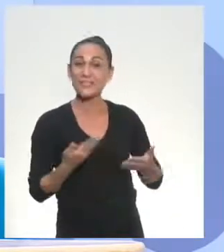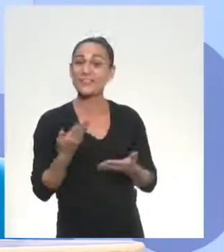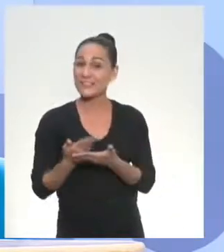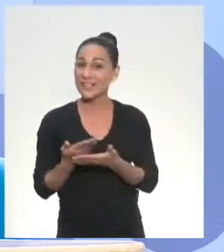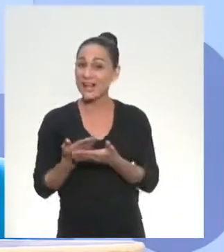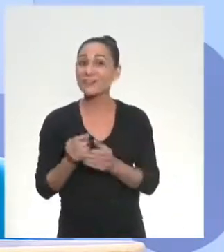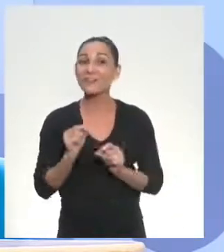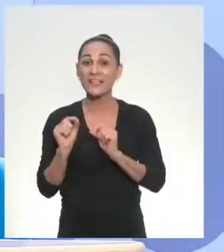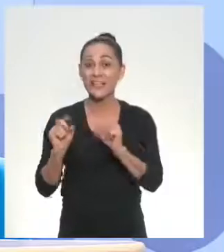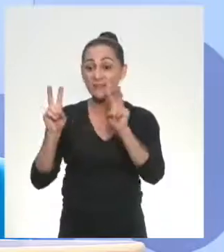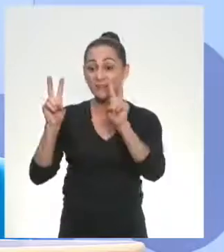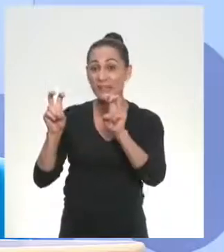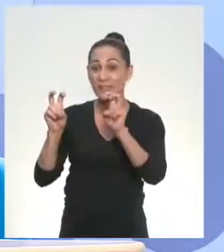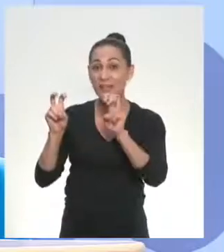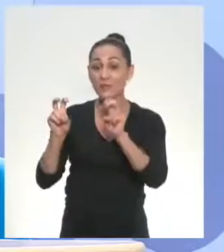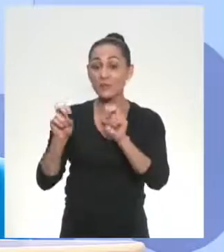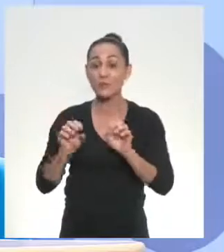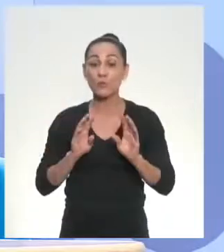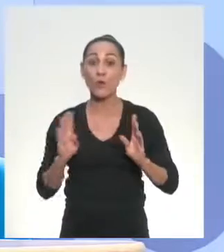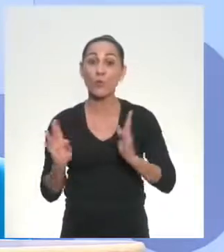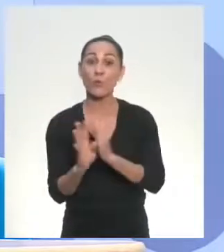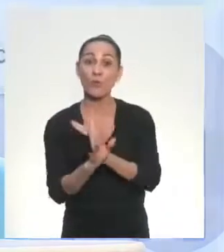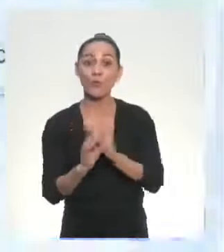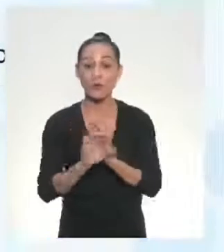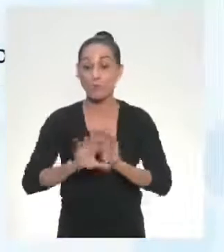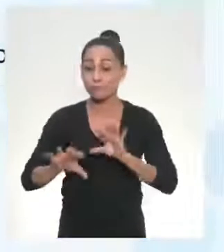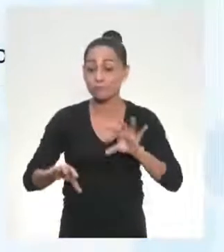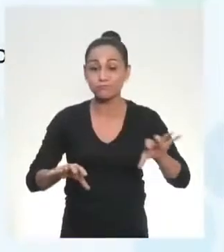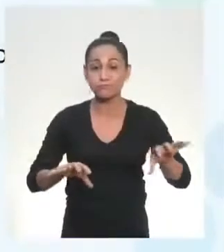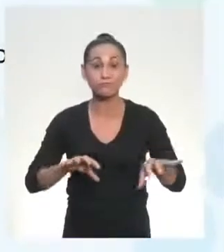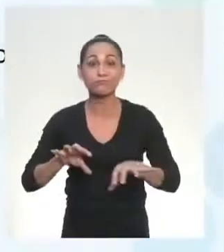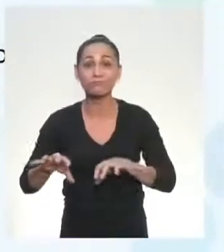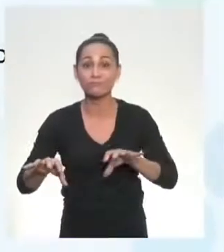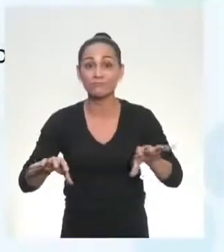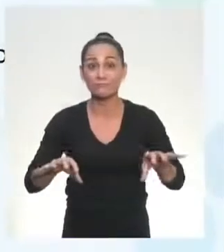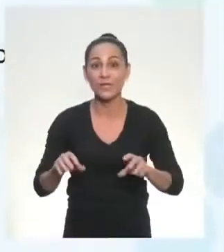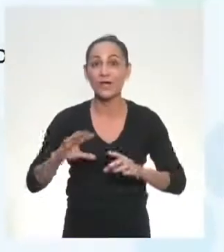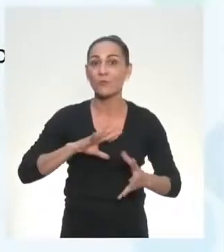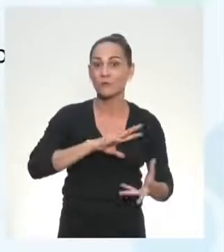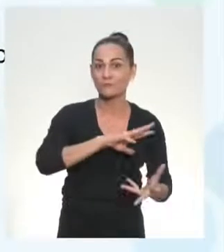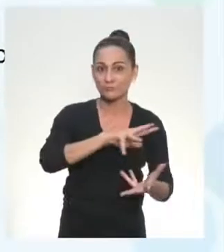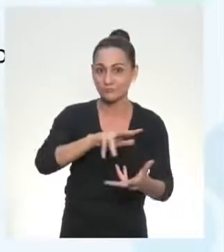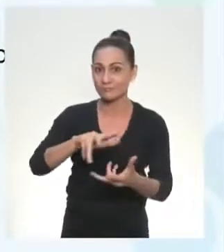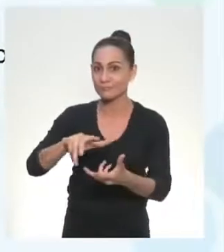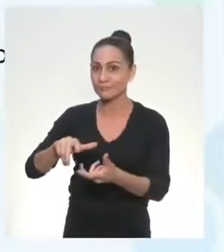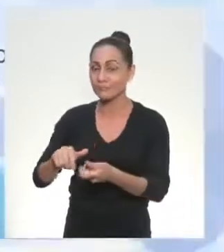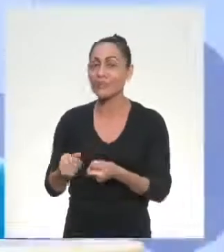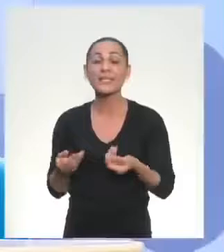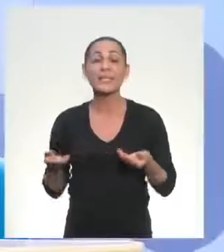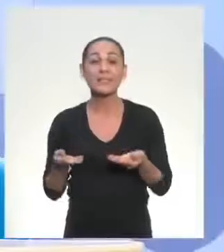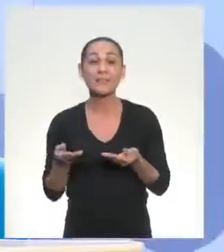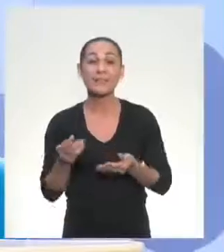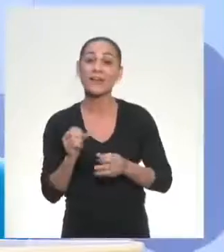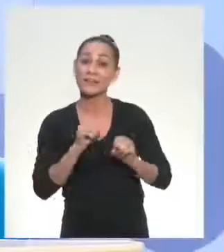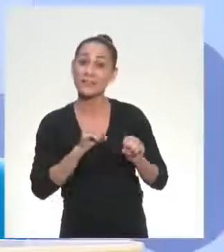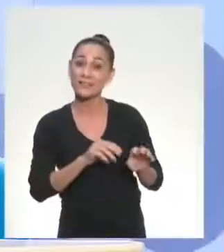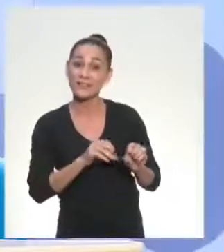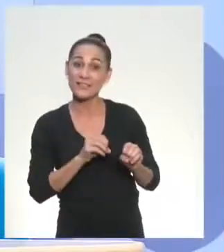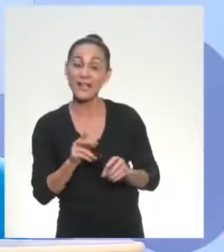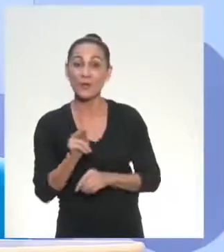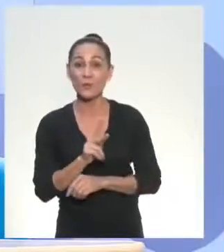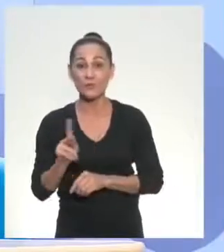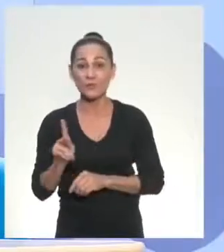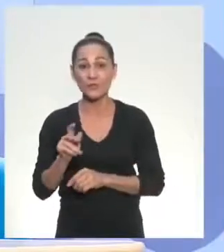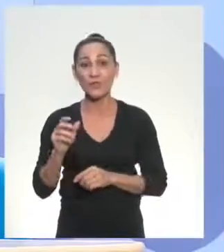que será sobre a dispersão da população humana pelo planeta. E quem vai dar essa aula para a gente é o